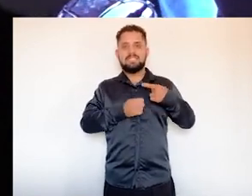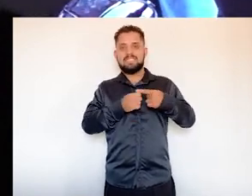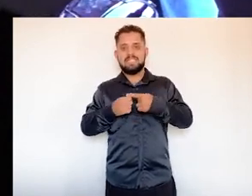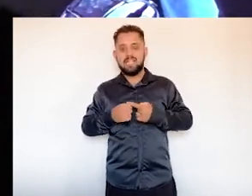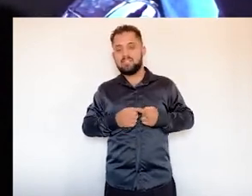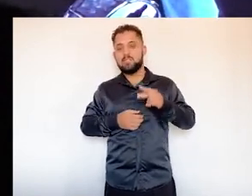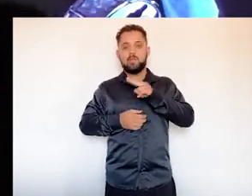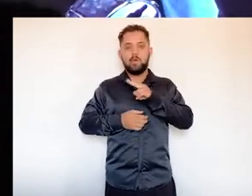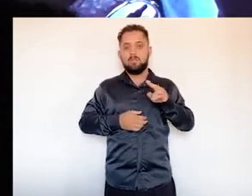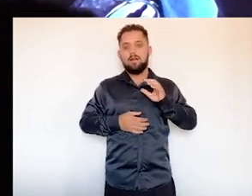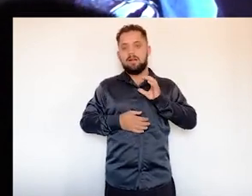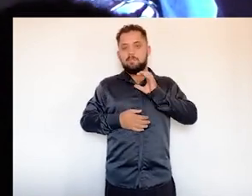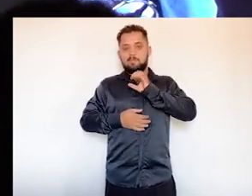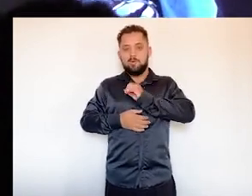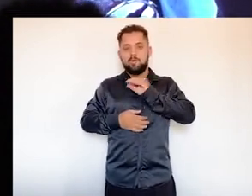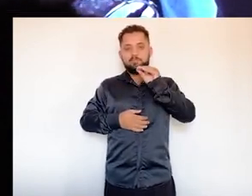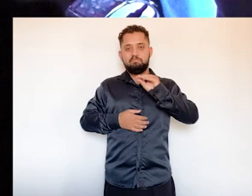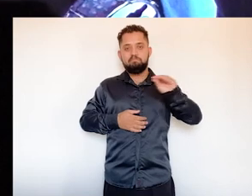pro fim,